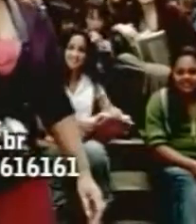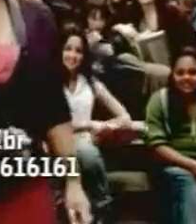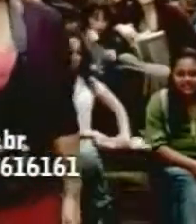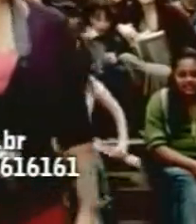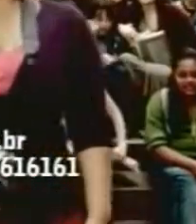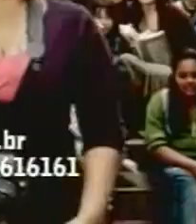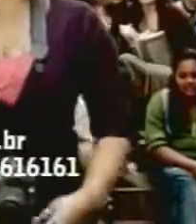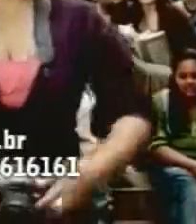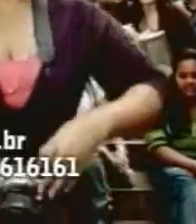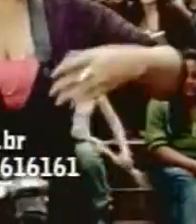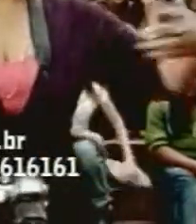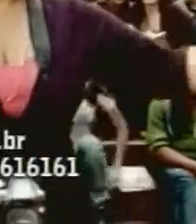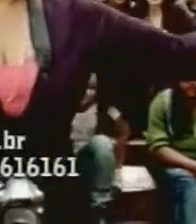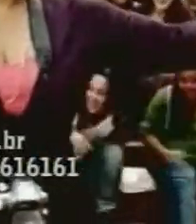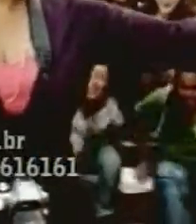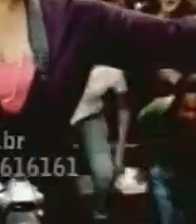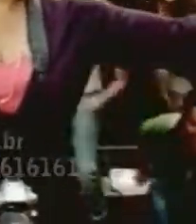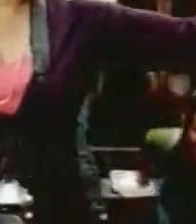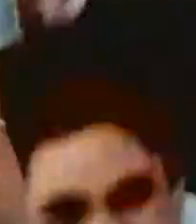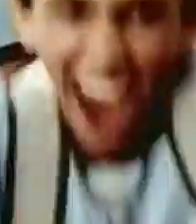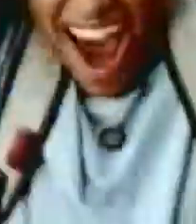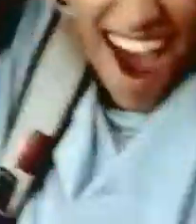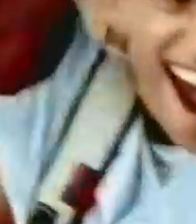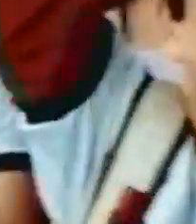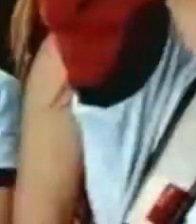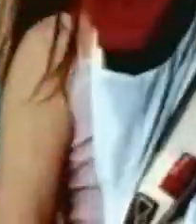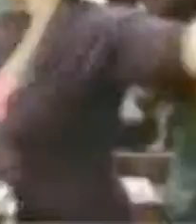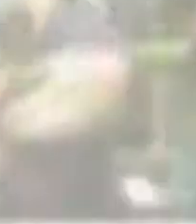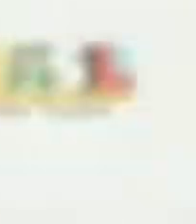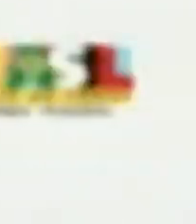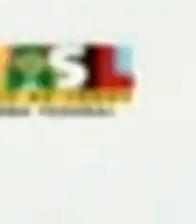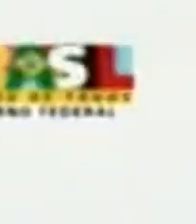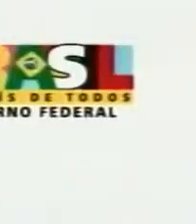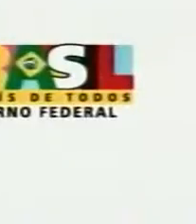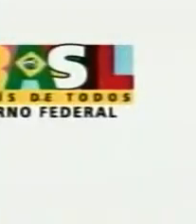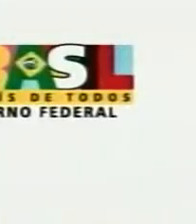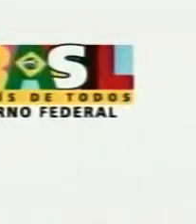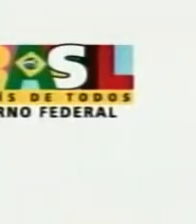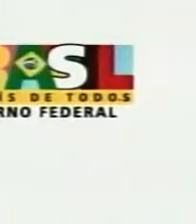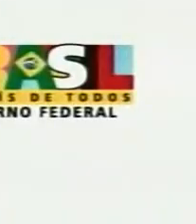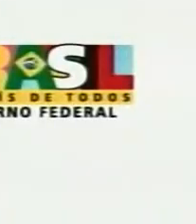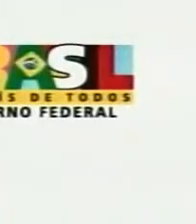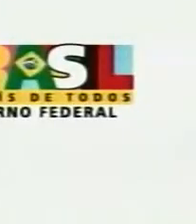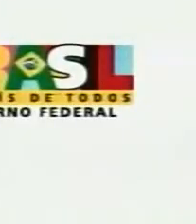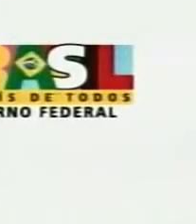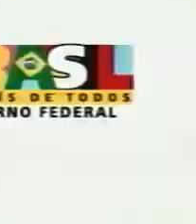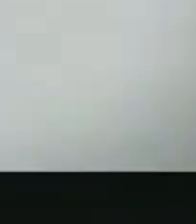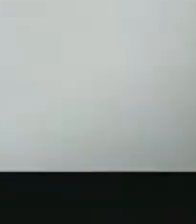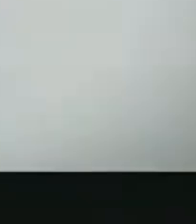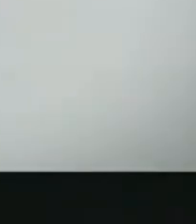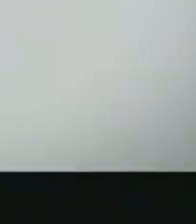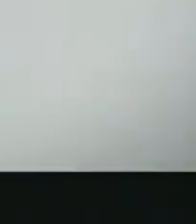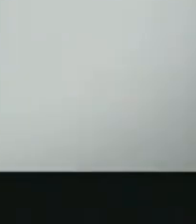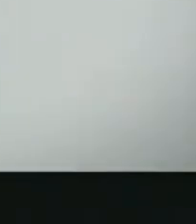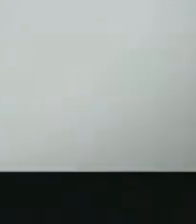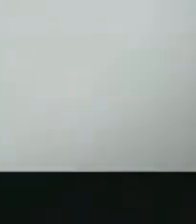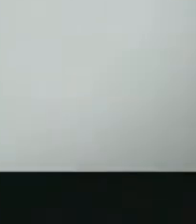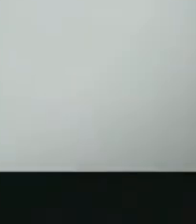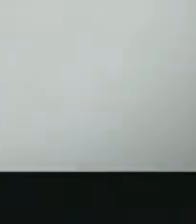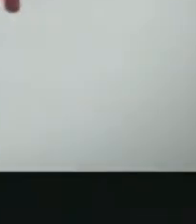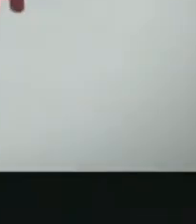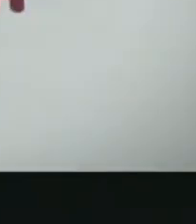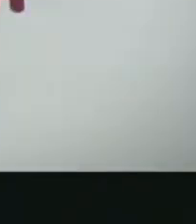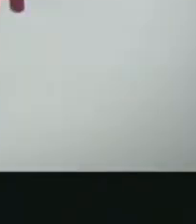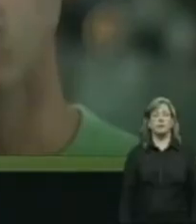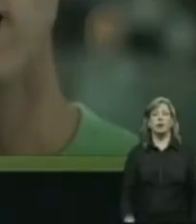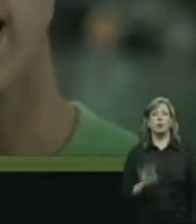Educação, um compromisso de todos. Ministério da Educação. Brasil, um país de todos. Saúde